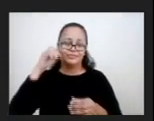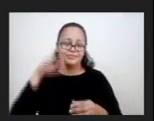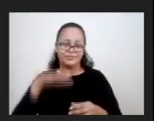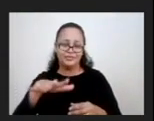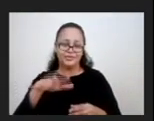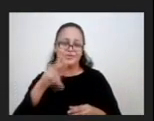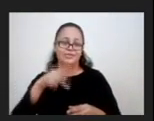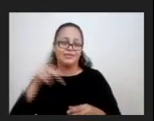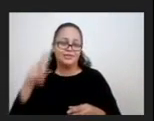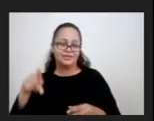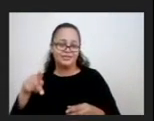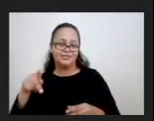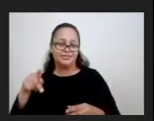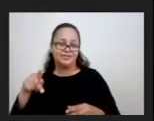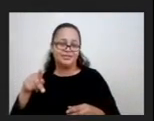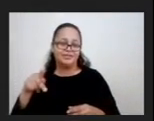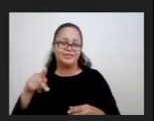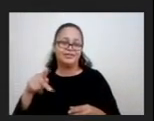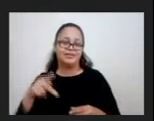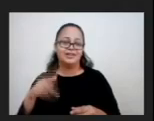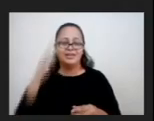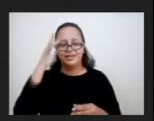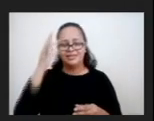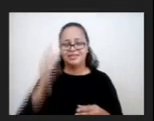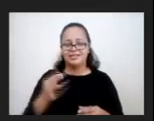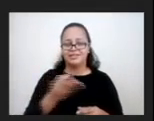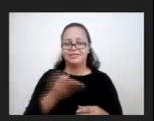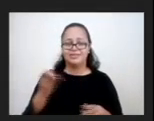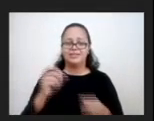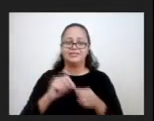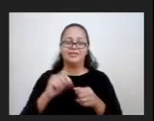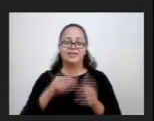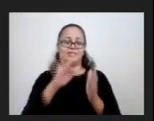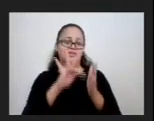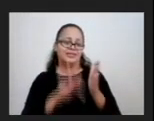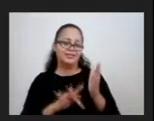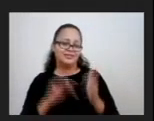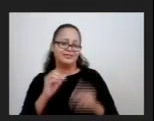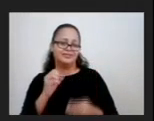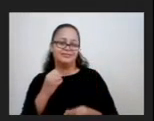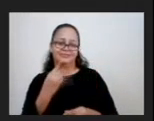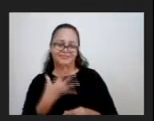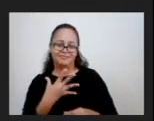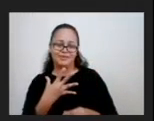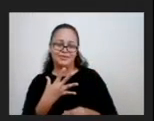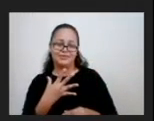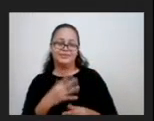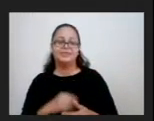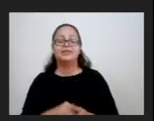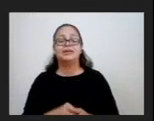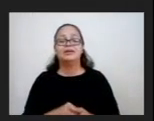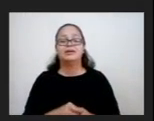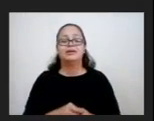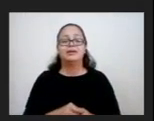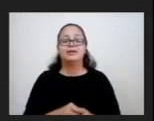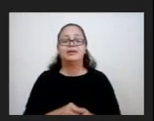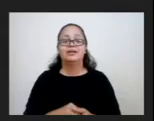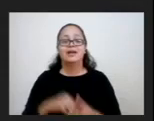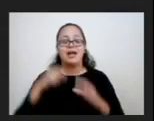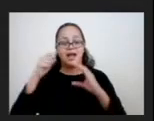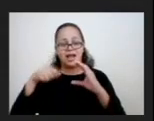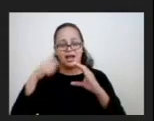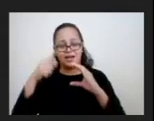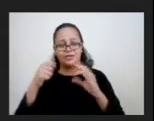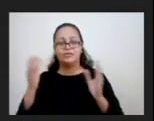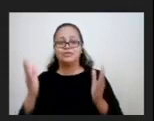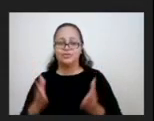foto, manda para o professor. Eu tenho certeza que vocês farão um texto fantástico. Bom, essa é a nossa aula